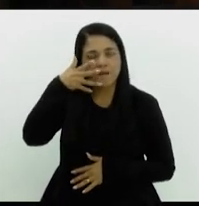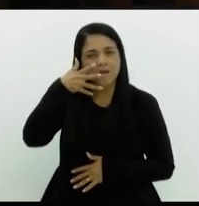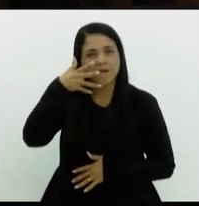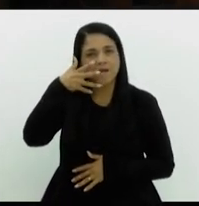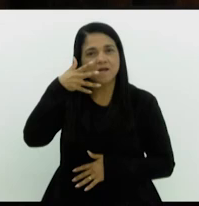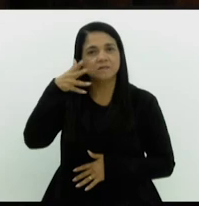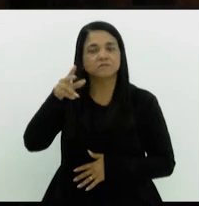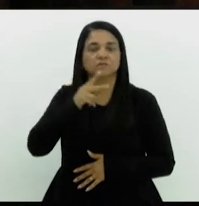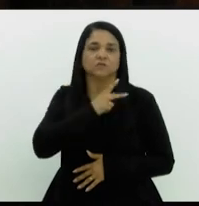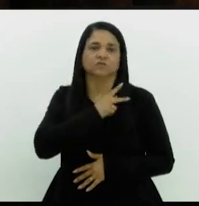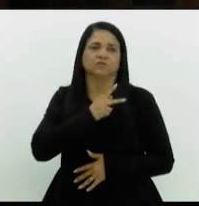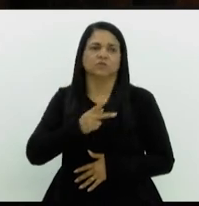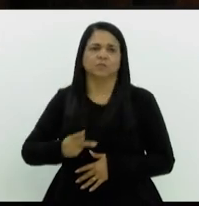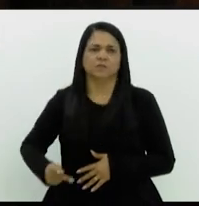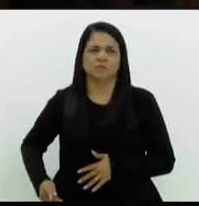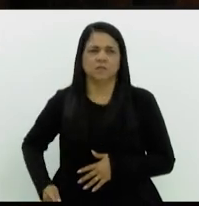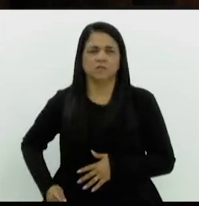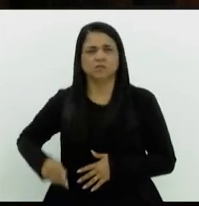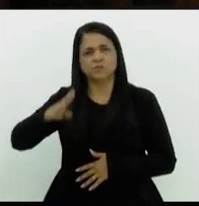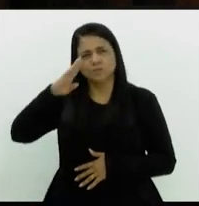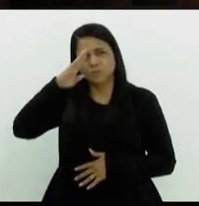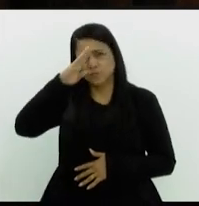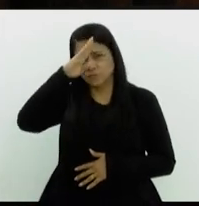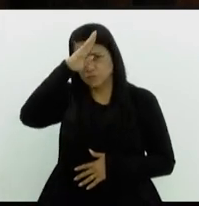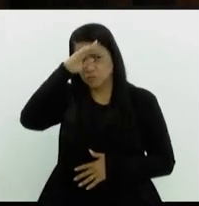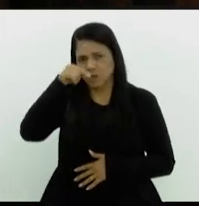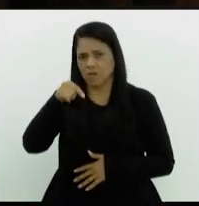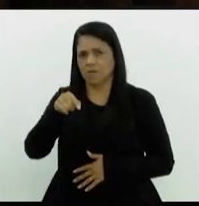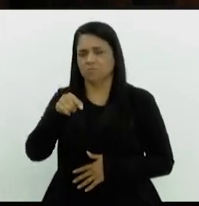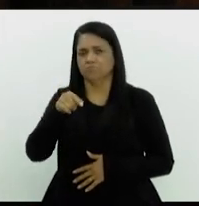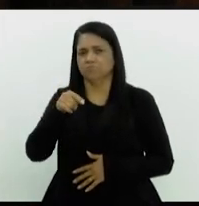do presidente Bolsonaro,